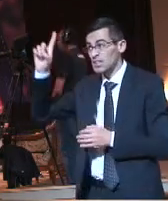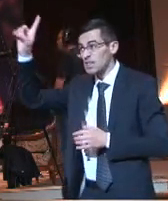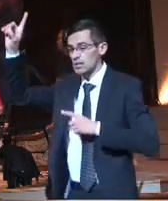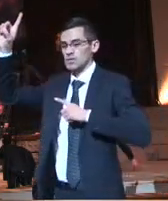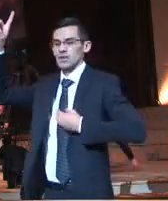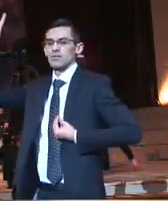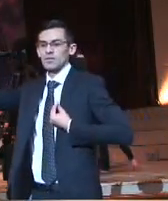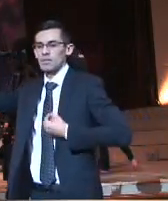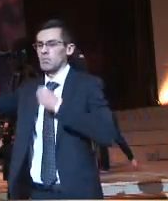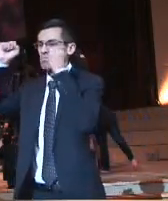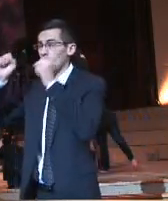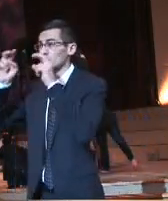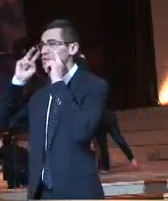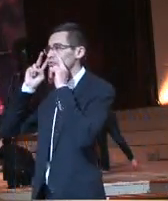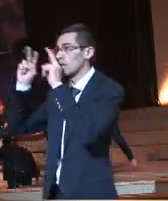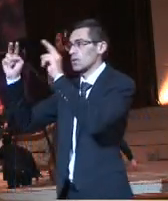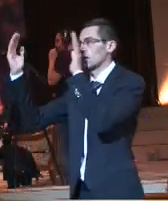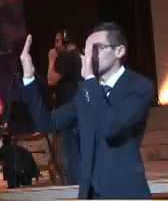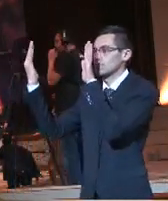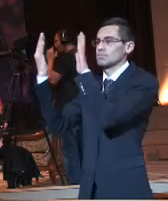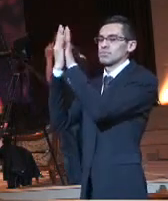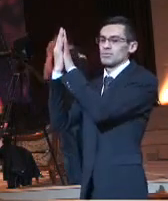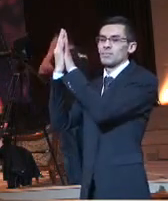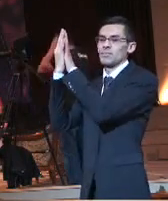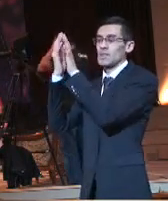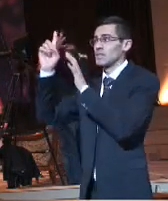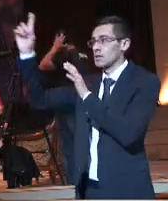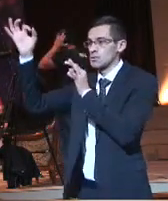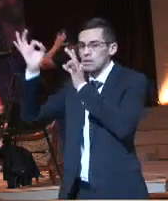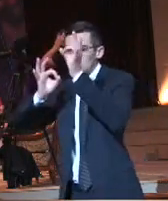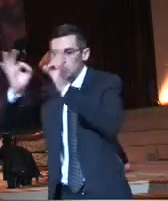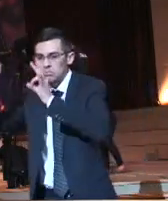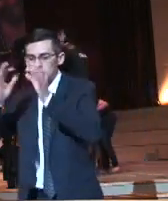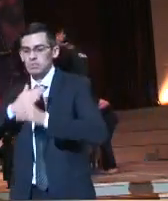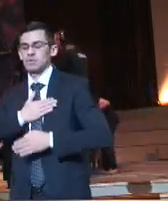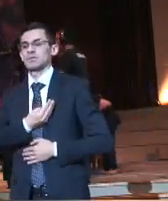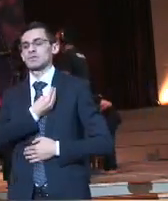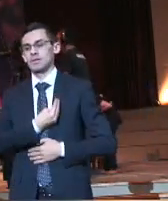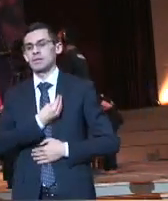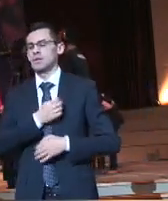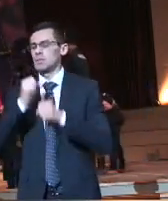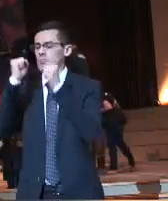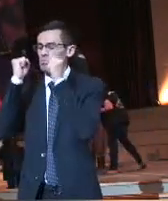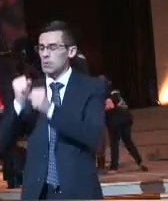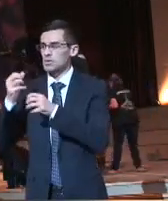posso contemplá-lo com os meus olhos. E Ele tem um plano para a minha vida. E eu posso confiar nele.